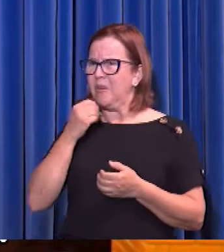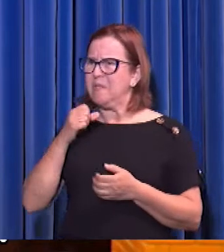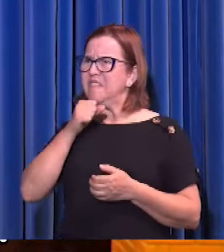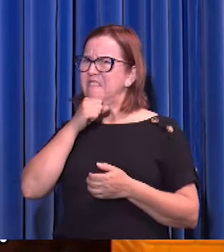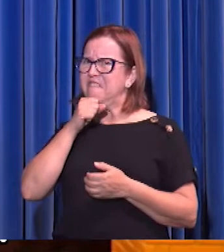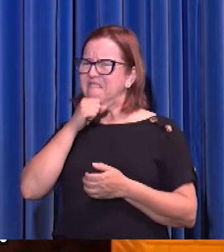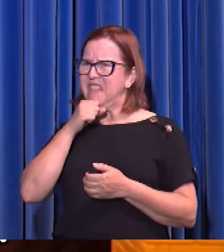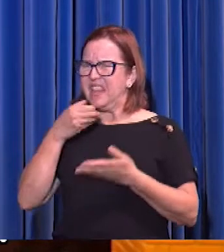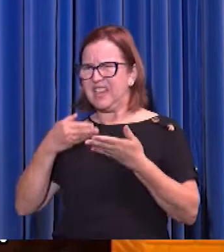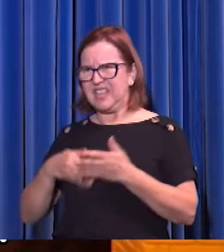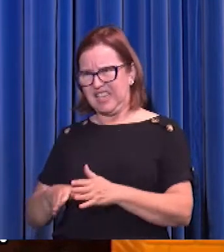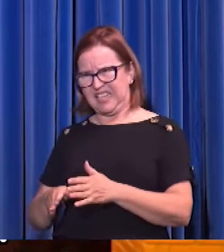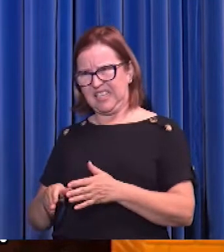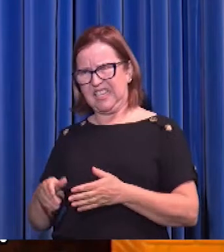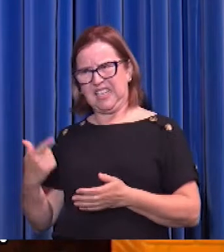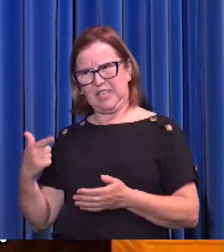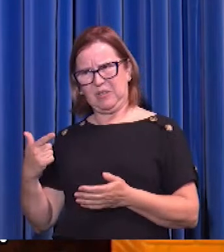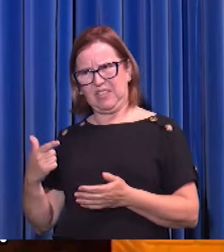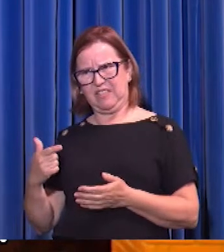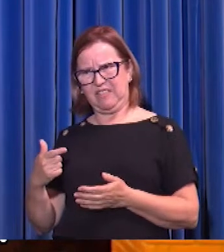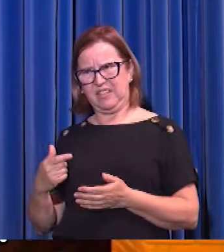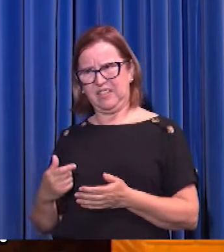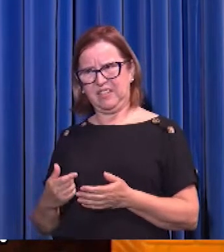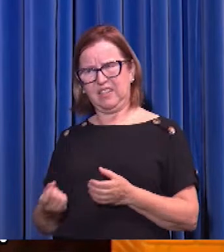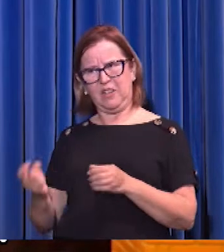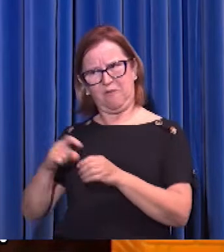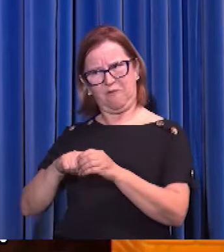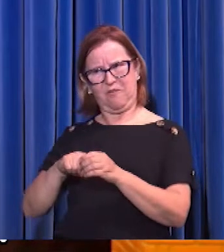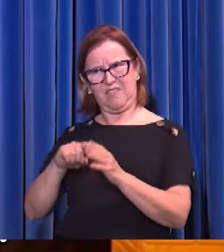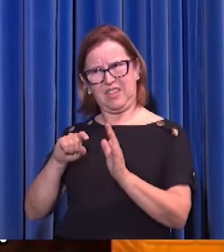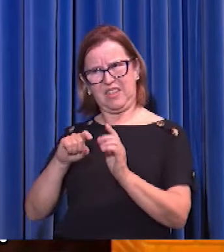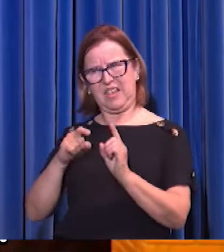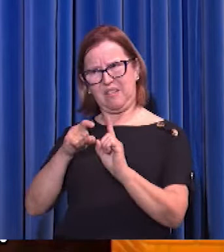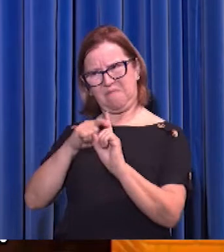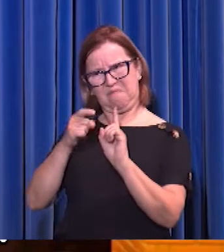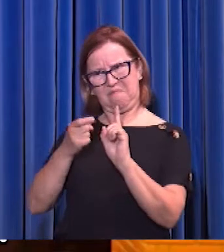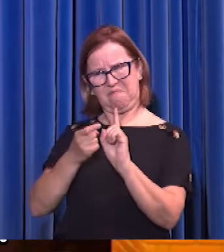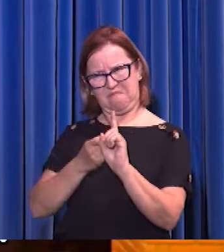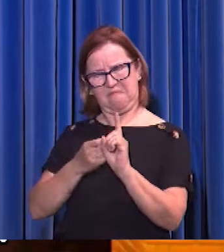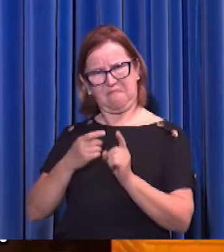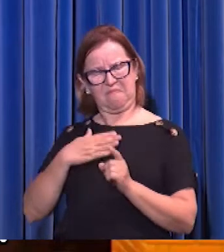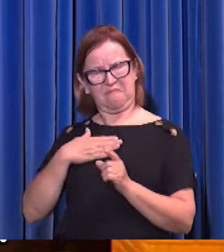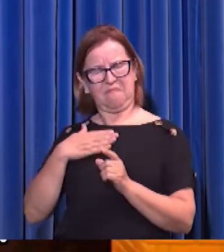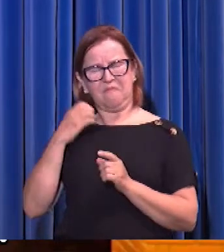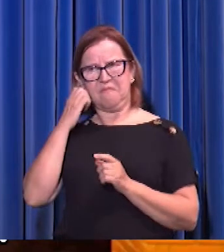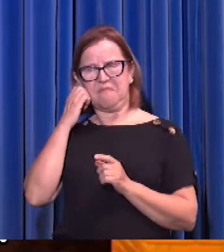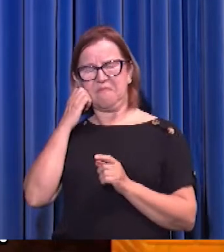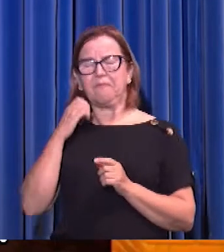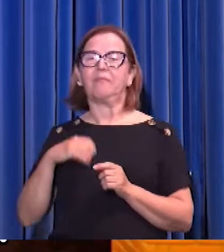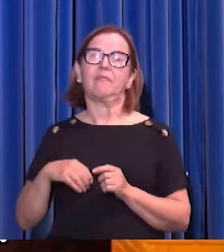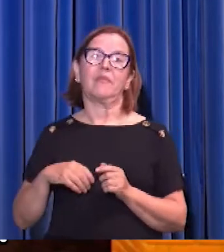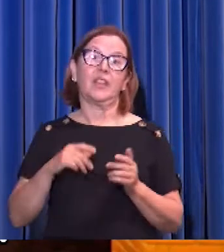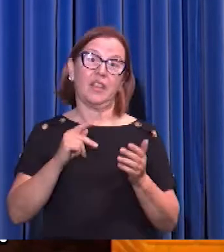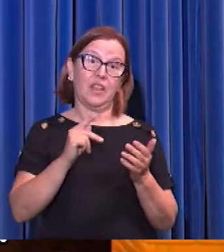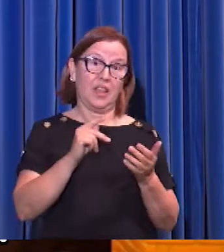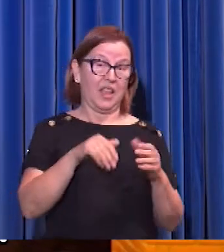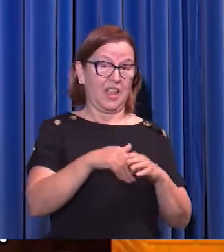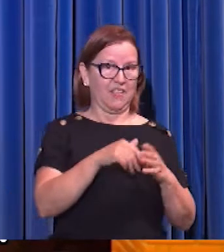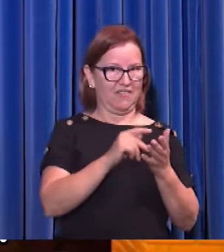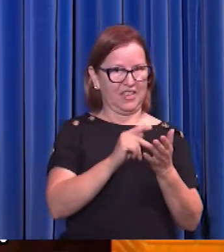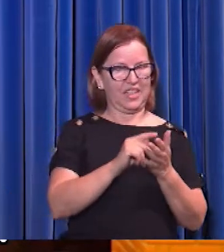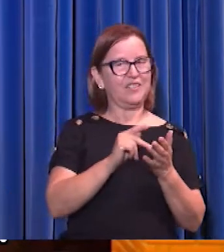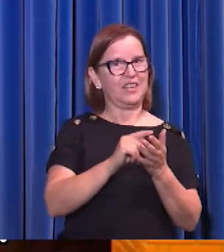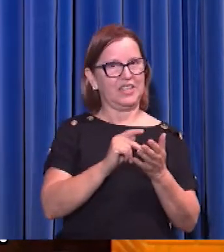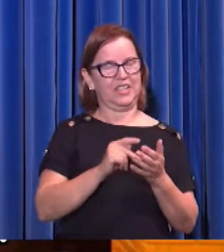e nascer segunda vez? Respondeu Jesus: em verdade te digo, quem